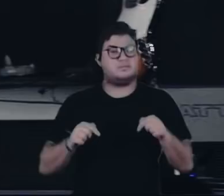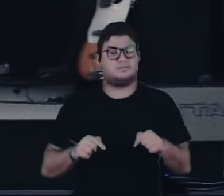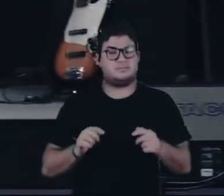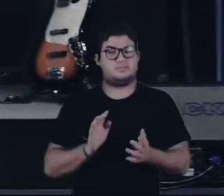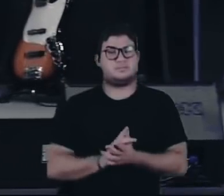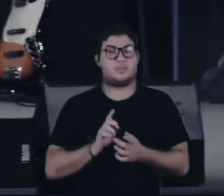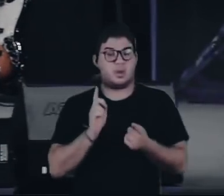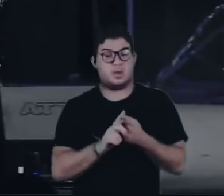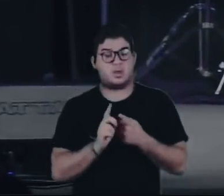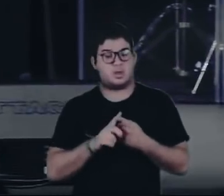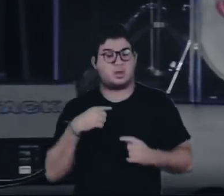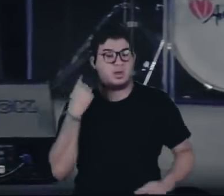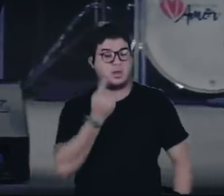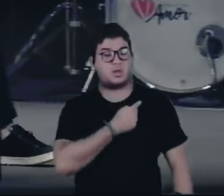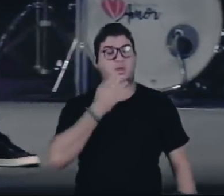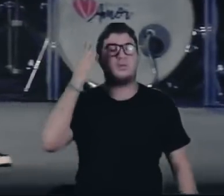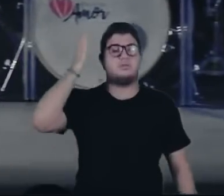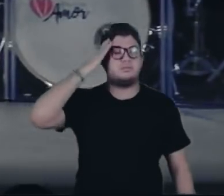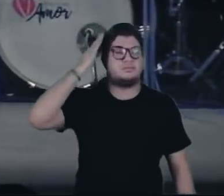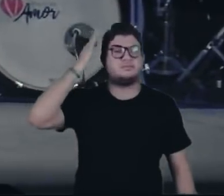porque nós entendemos